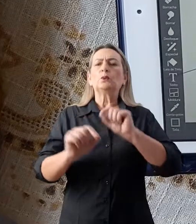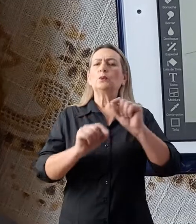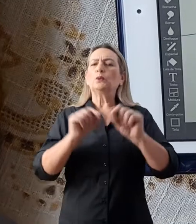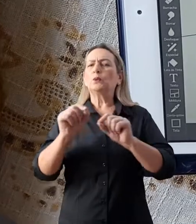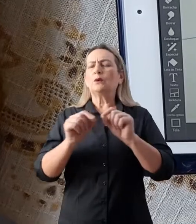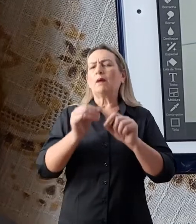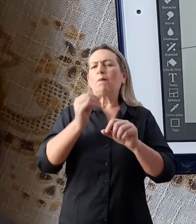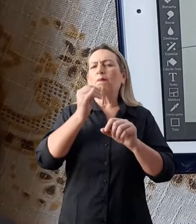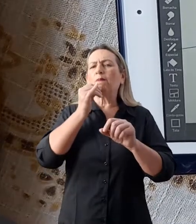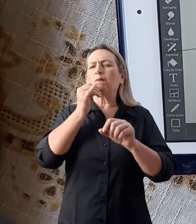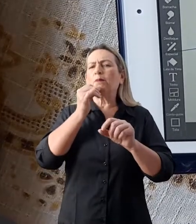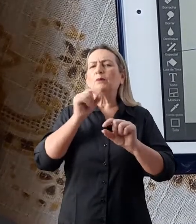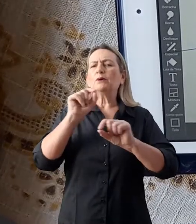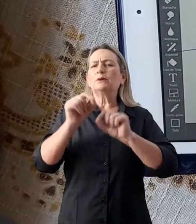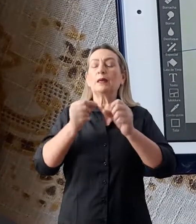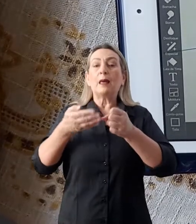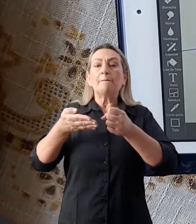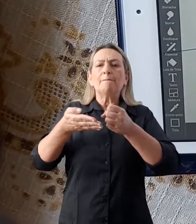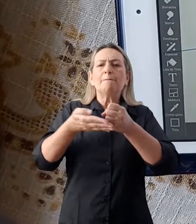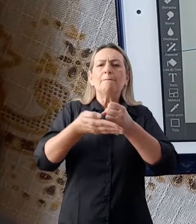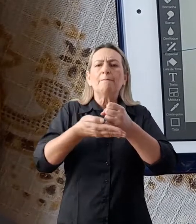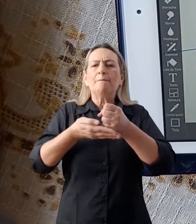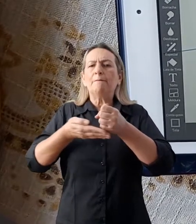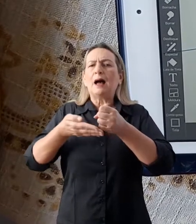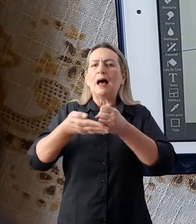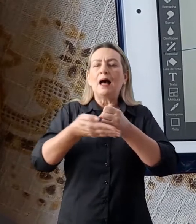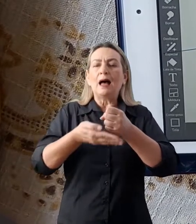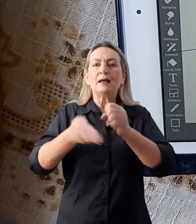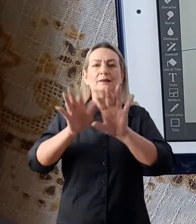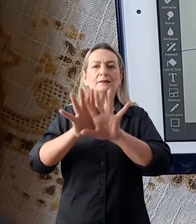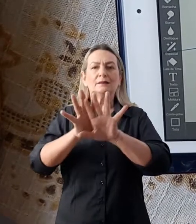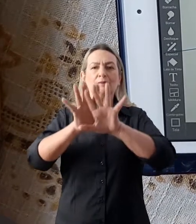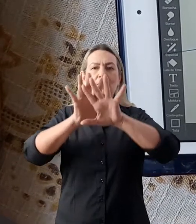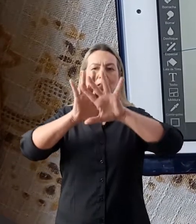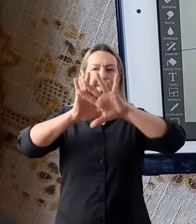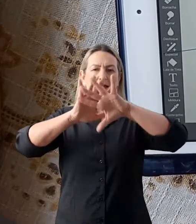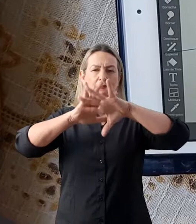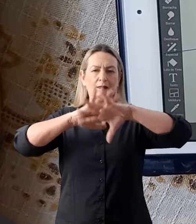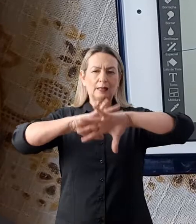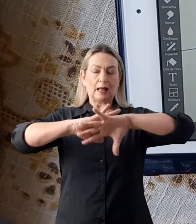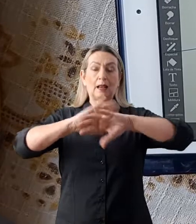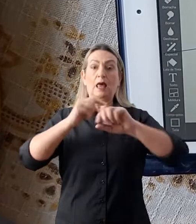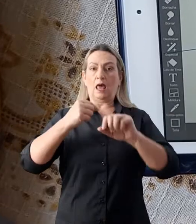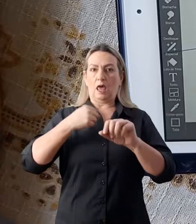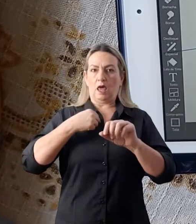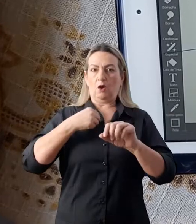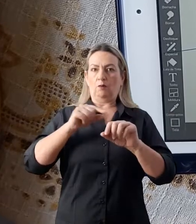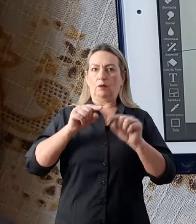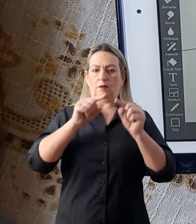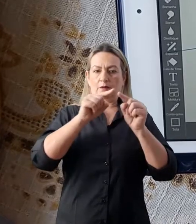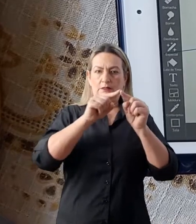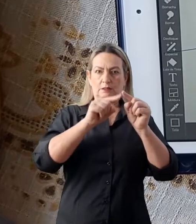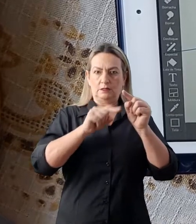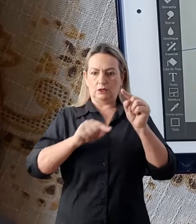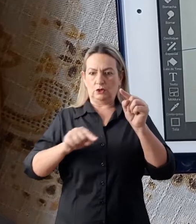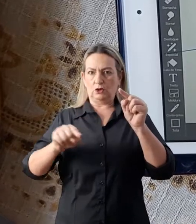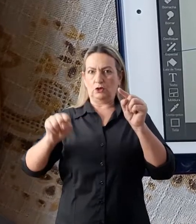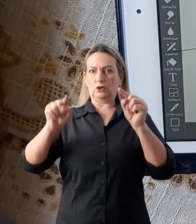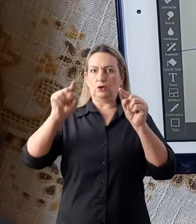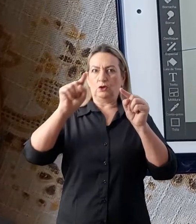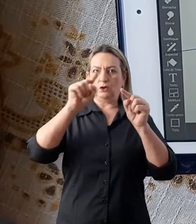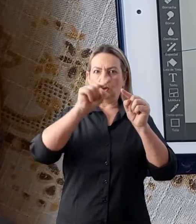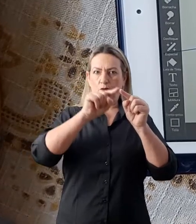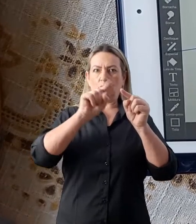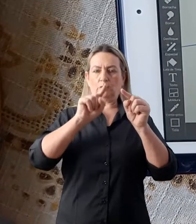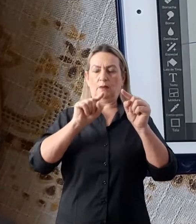E qual que é a base? Vamos ampliar bastante. Qual que é a base das mandalas? Primeiro eu gosto de fazer um círculo, como se fosse